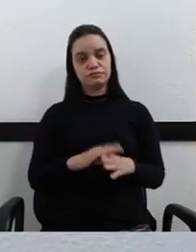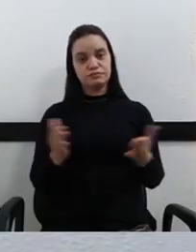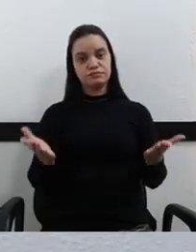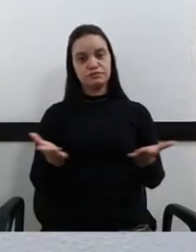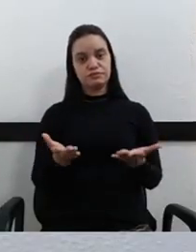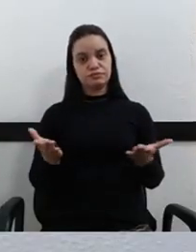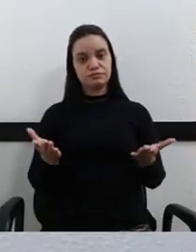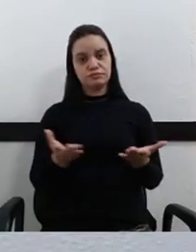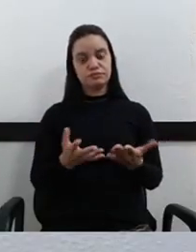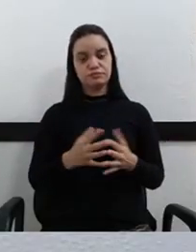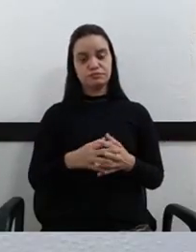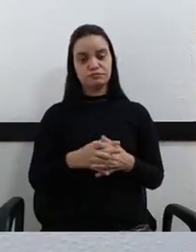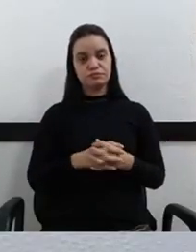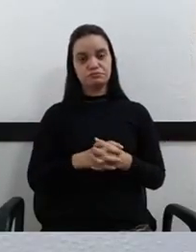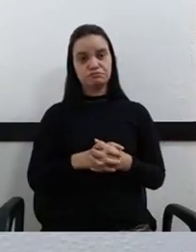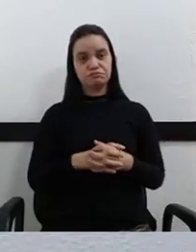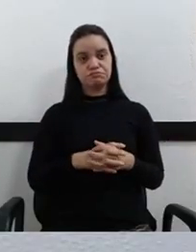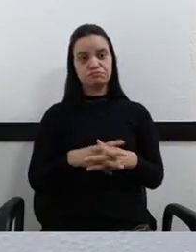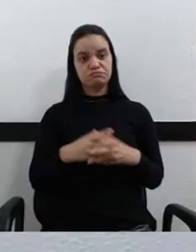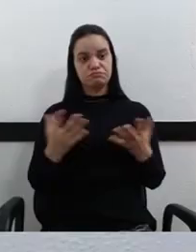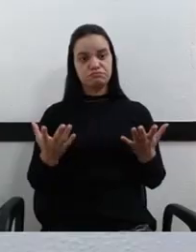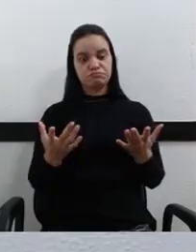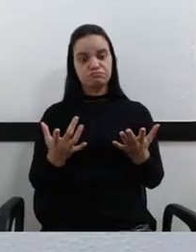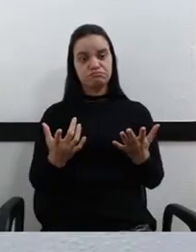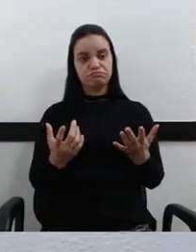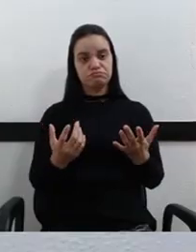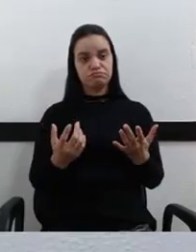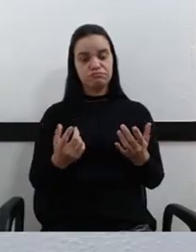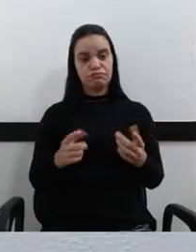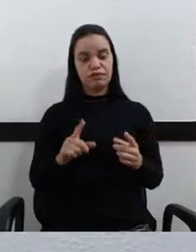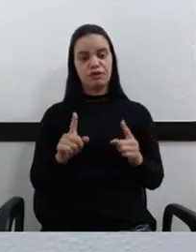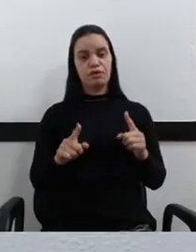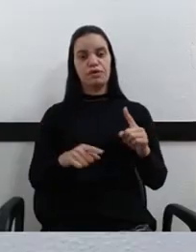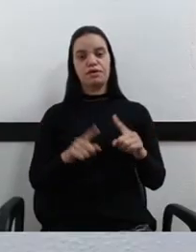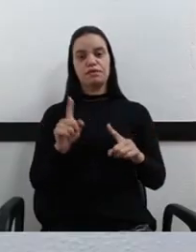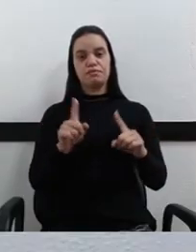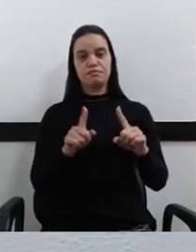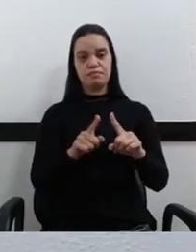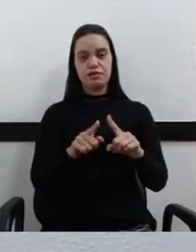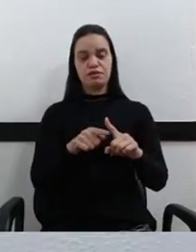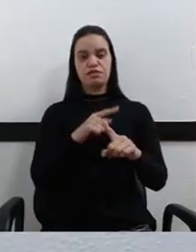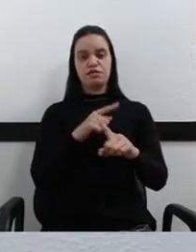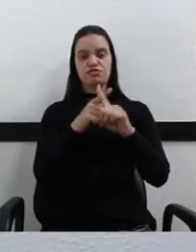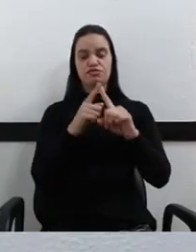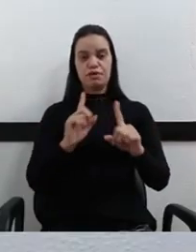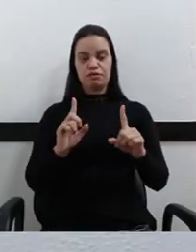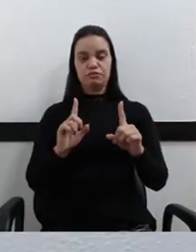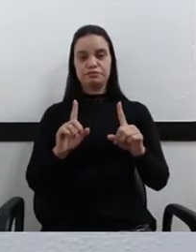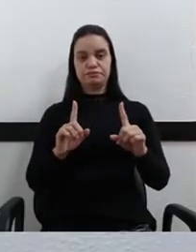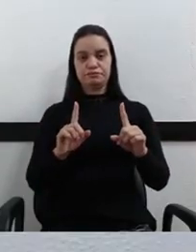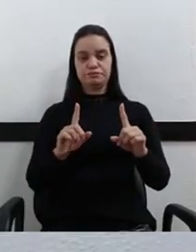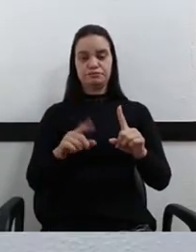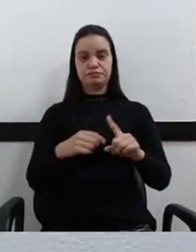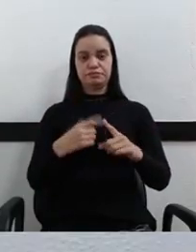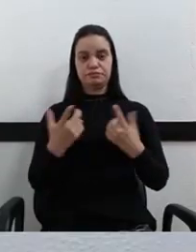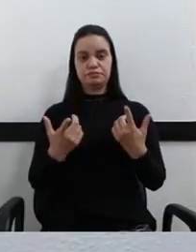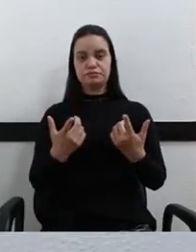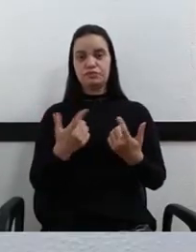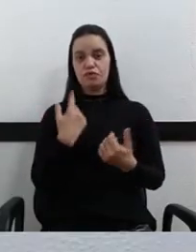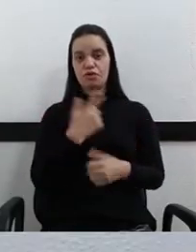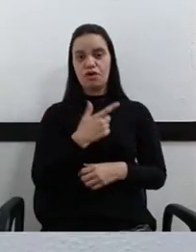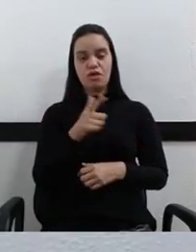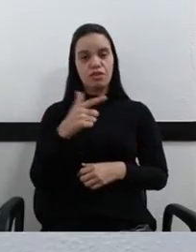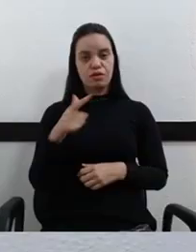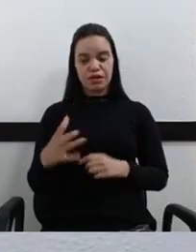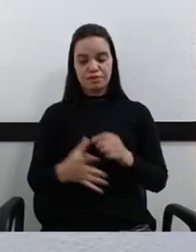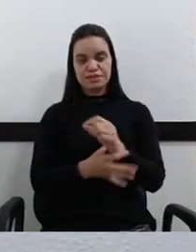esse impedimento que tem. De fato, esse impedimento vem em decorrência de controle externo. Nós não temos